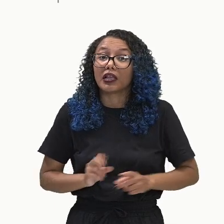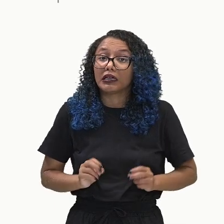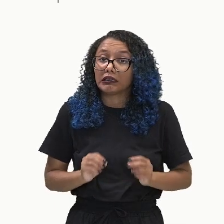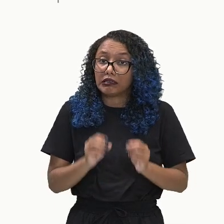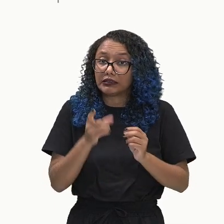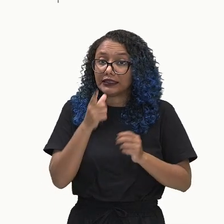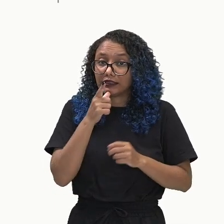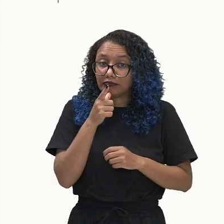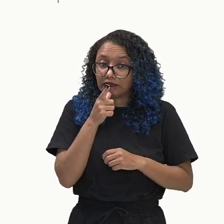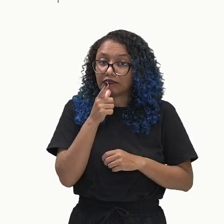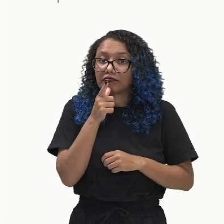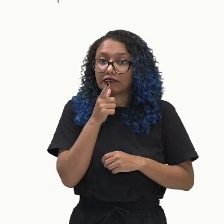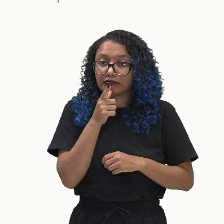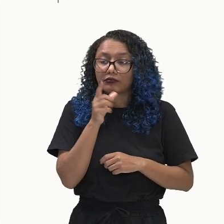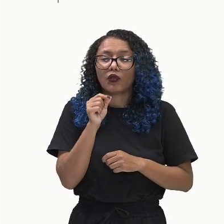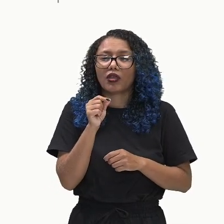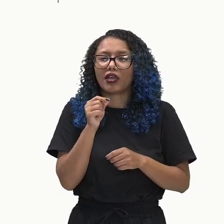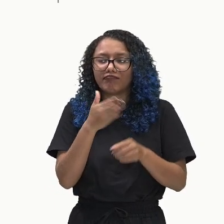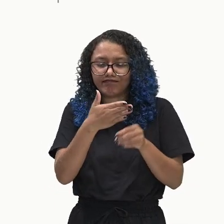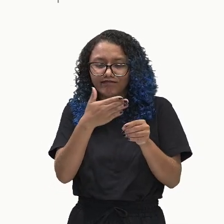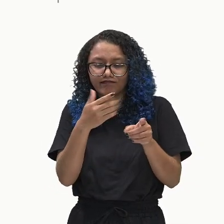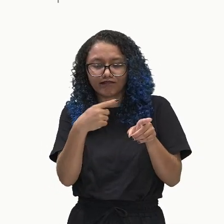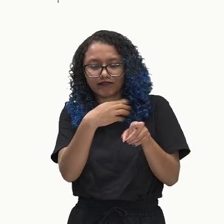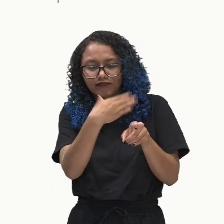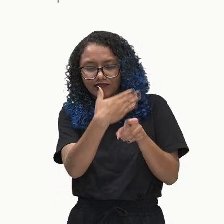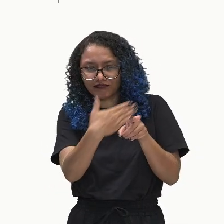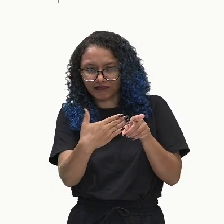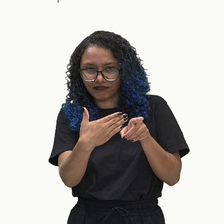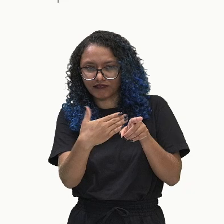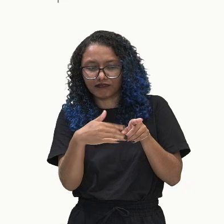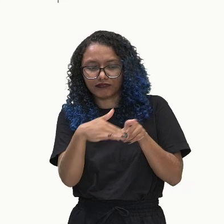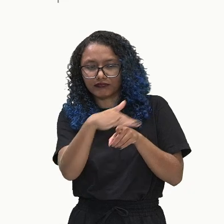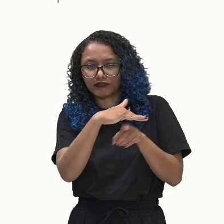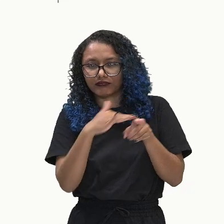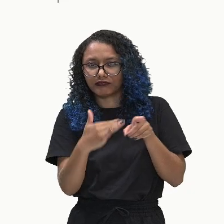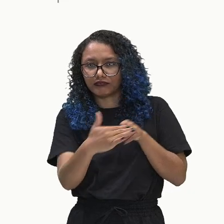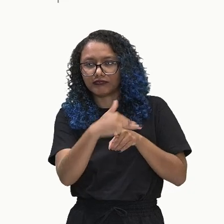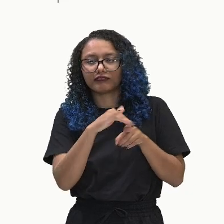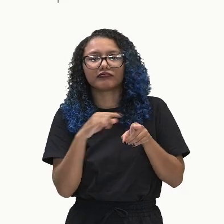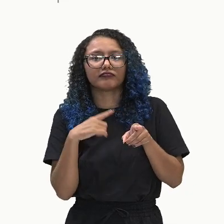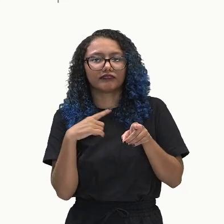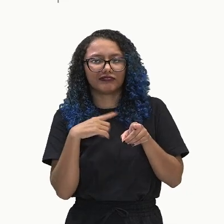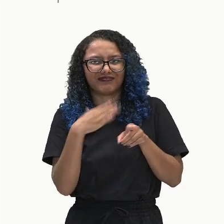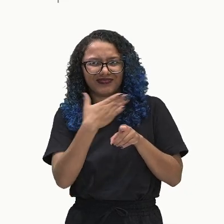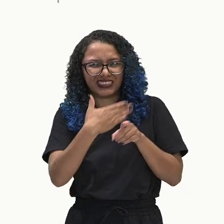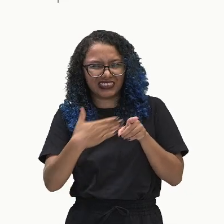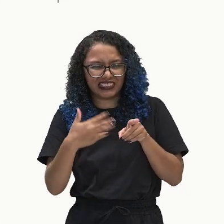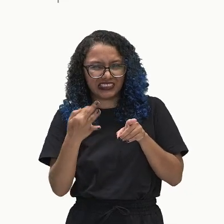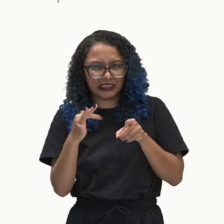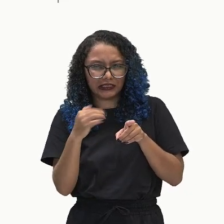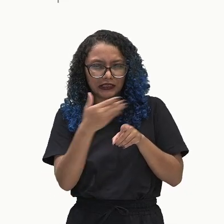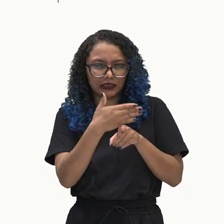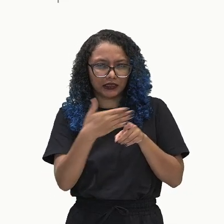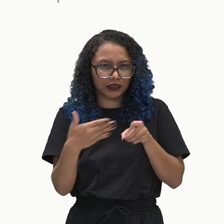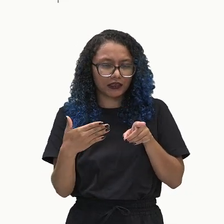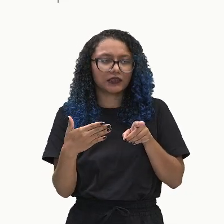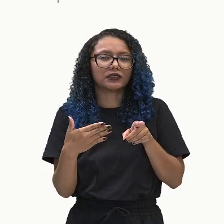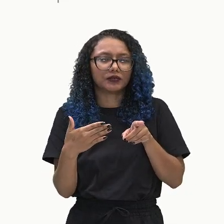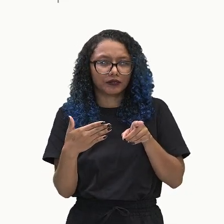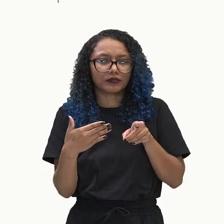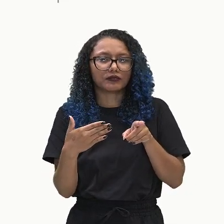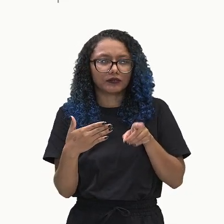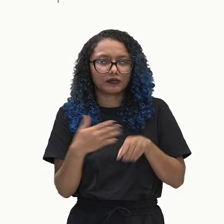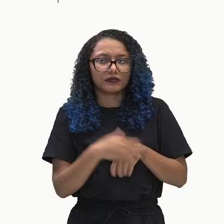uma ferida na glande e o prepúcio, tá bom? Então, essa